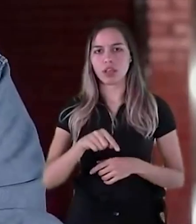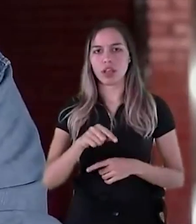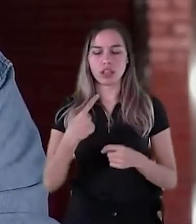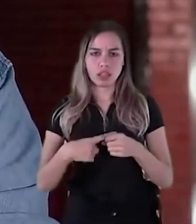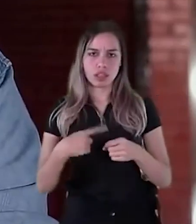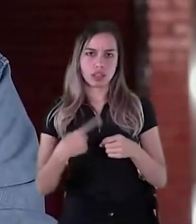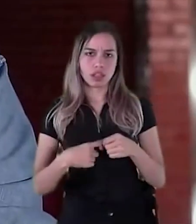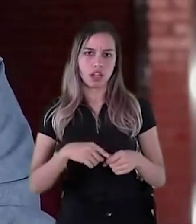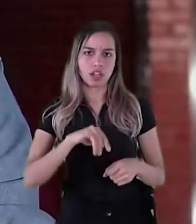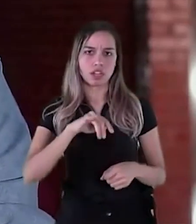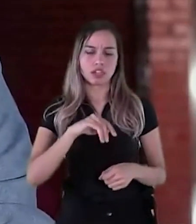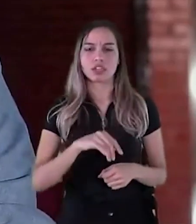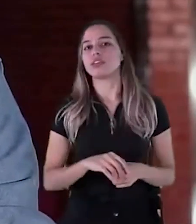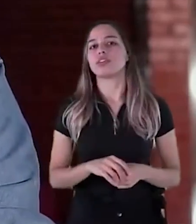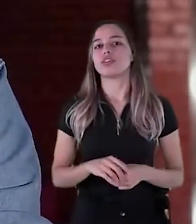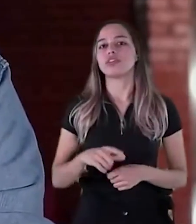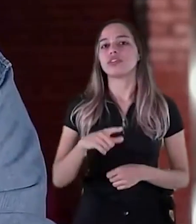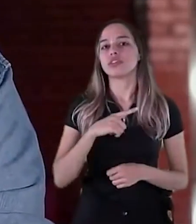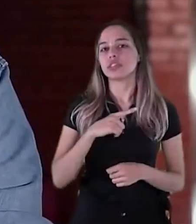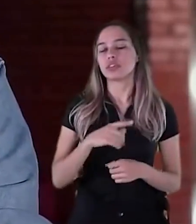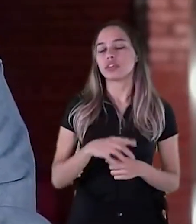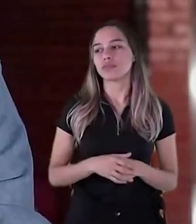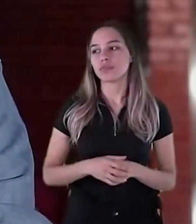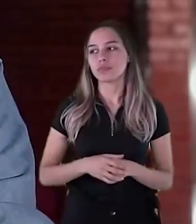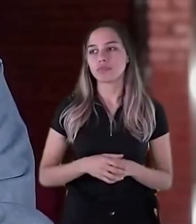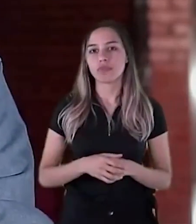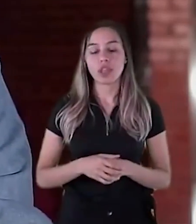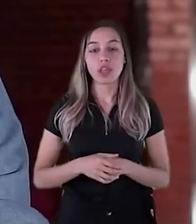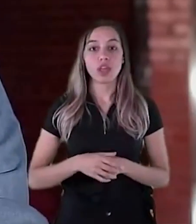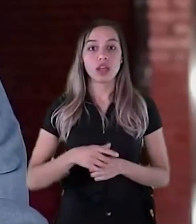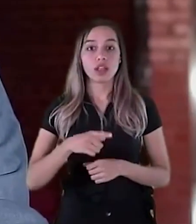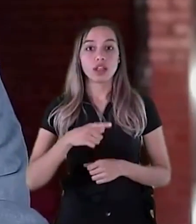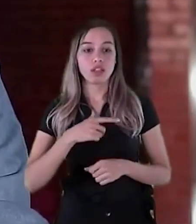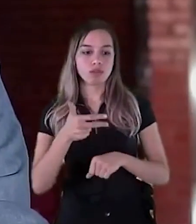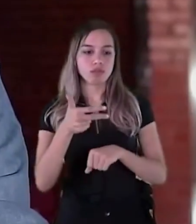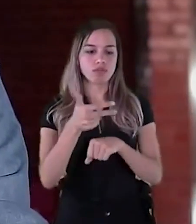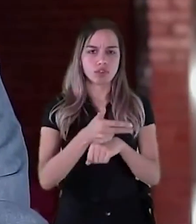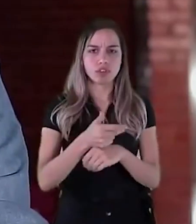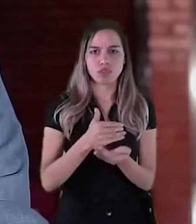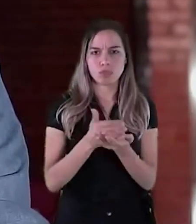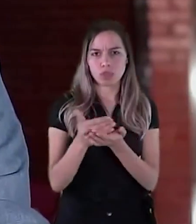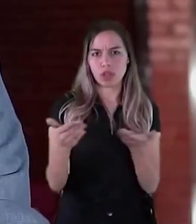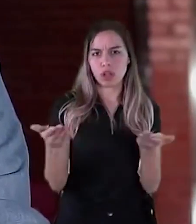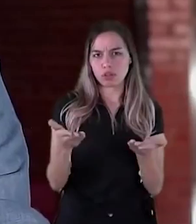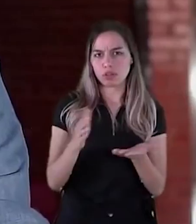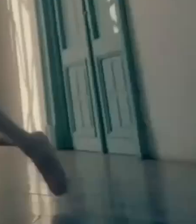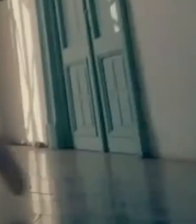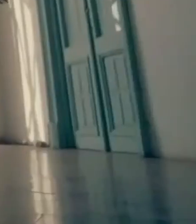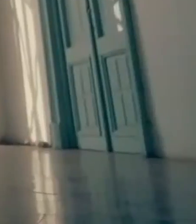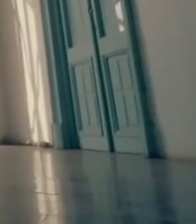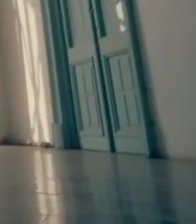ar agora uma vinheta, um vídeo institucional da Vale antes da gente começar.